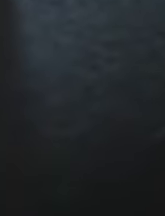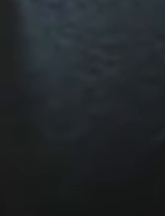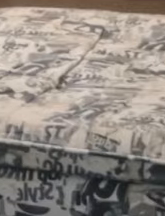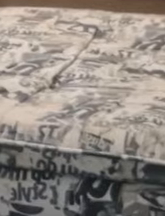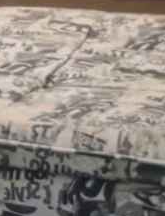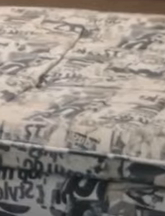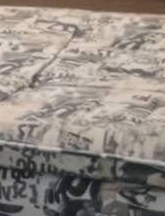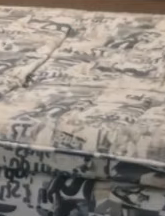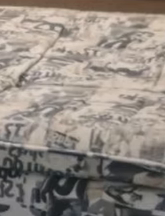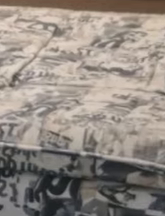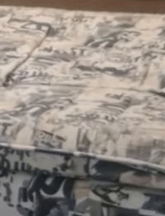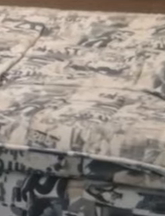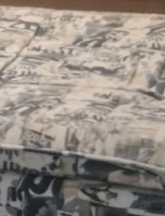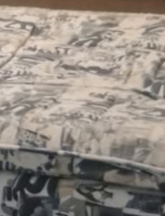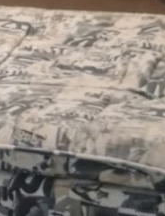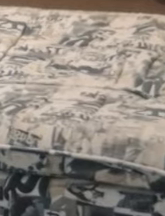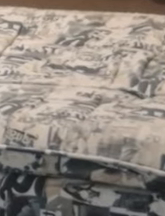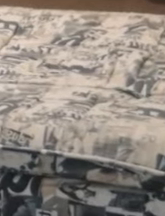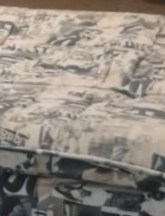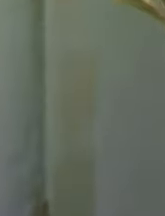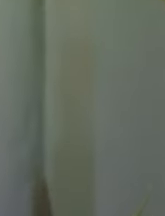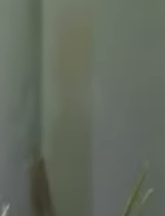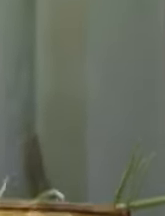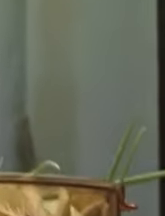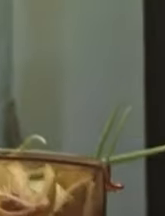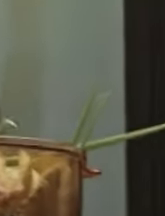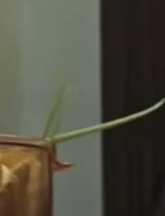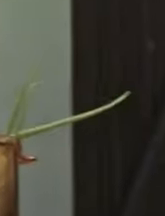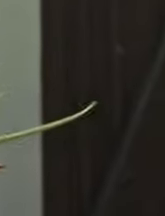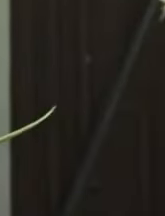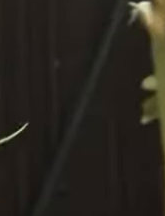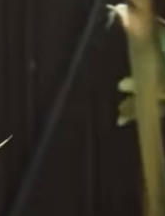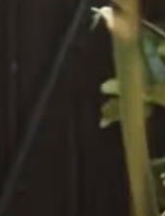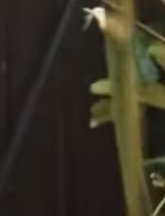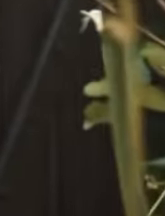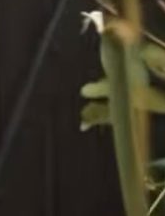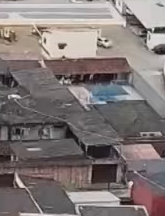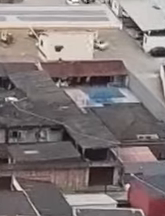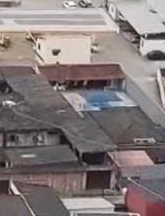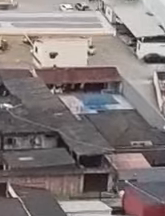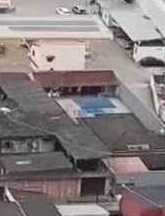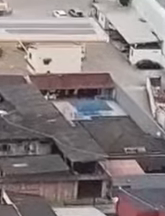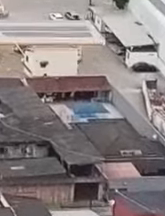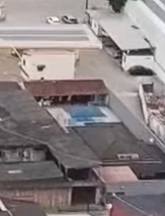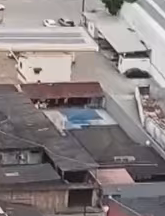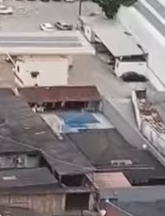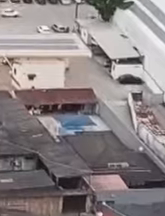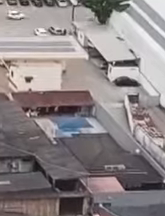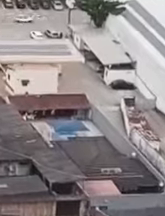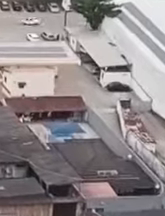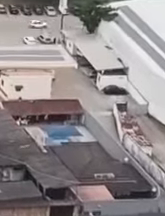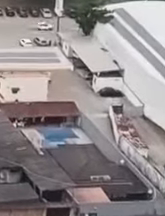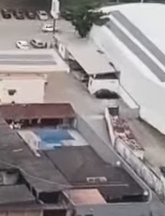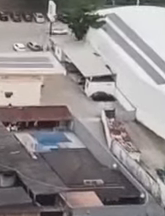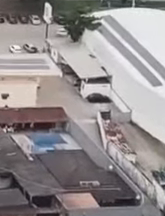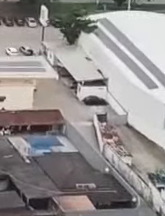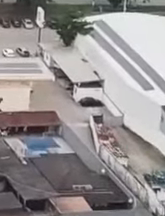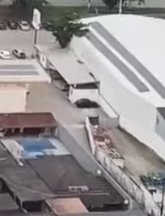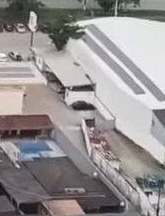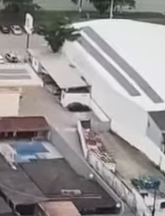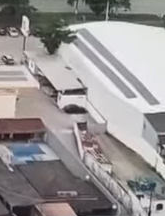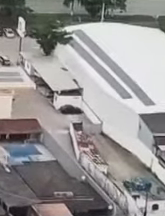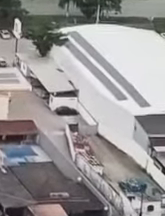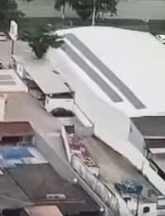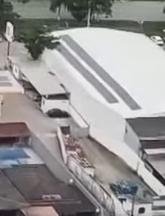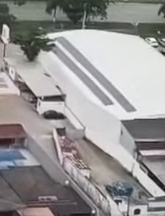de vidas, pessoas. Eu gosto de morar e viver aqui porque aqui é um lugar tranquilo. Tem